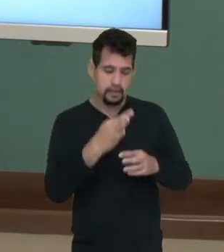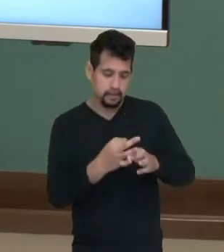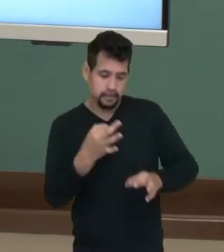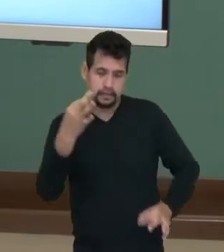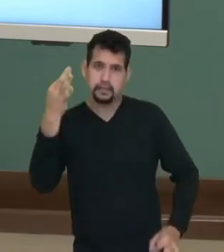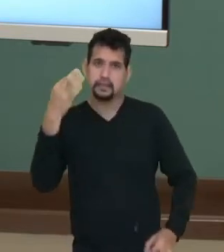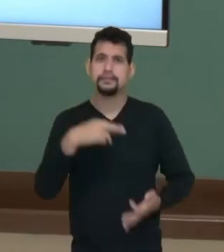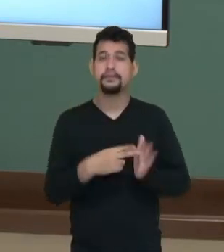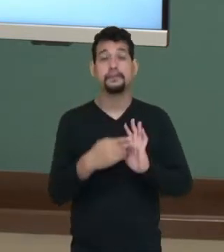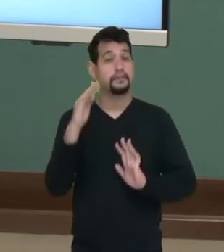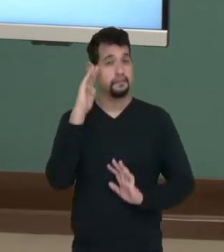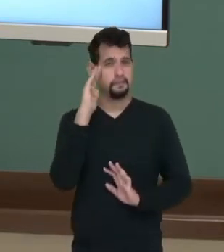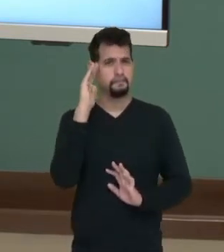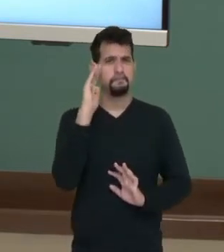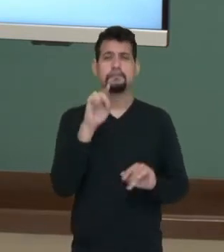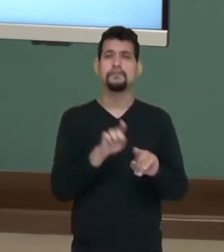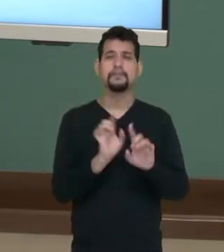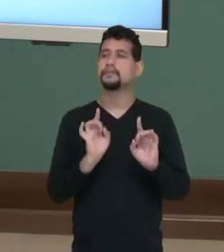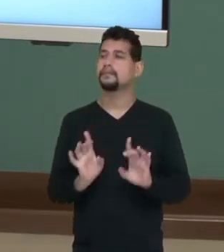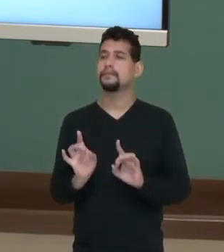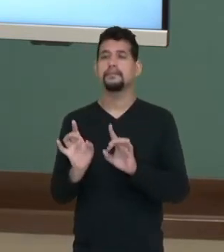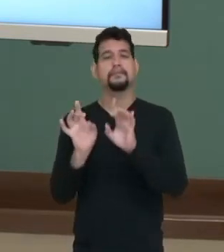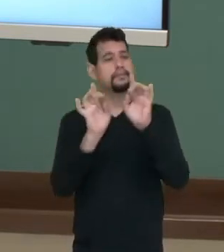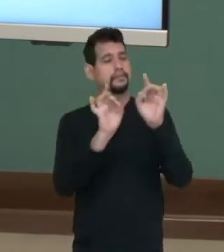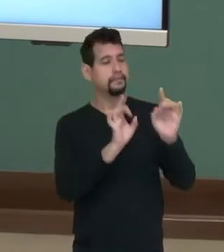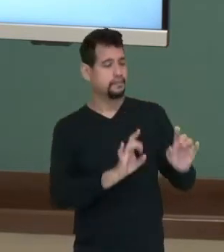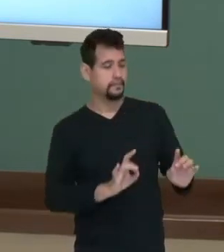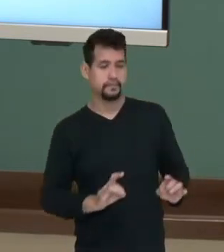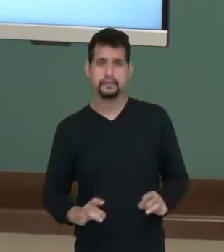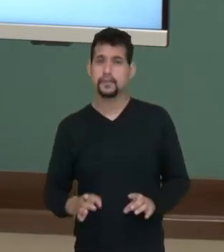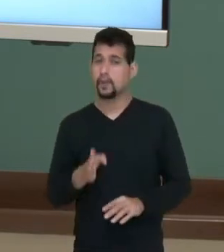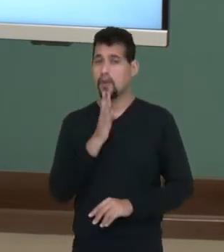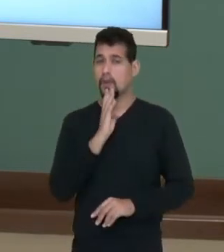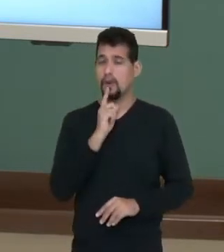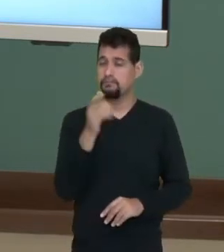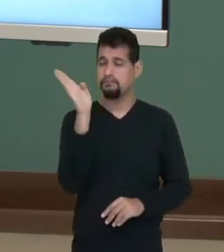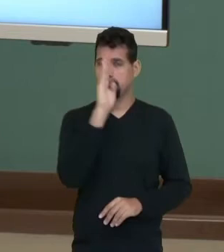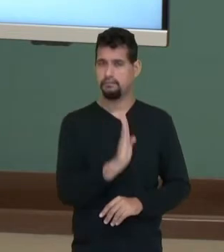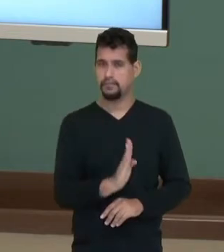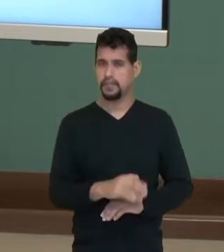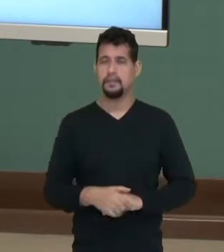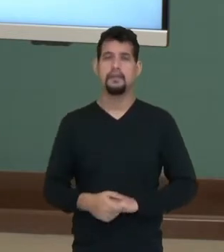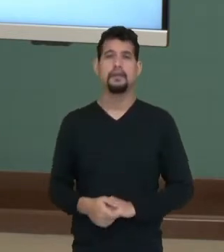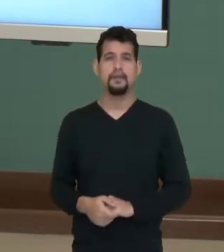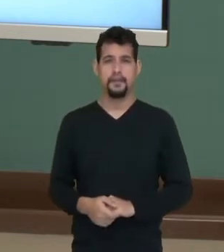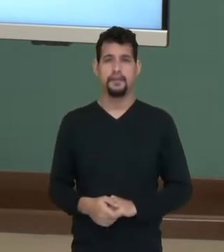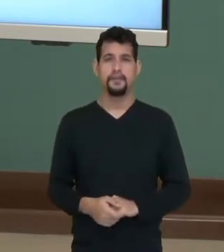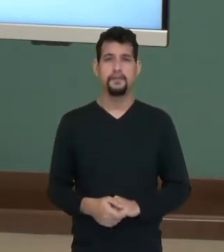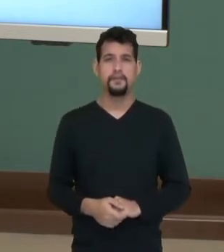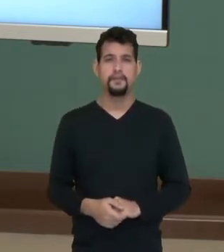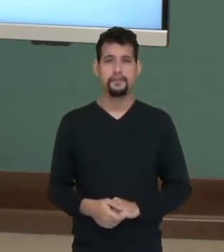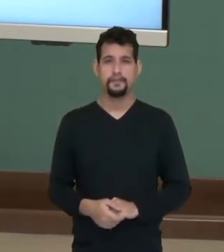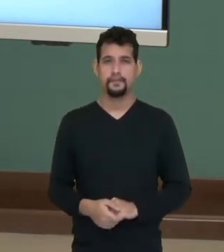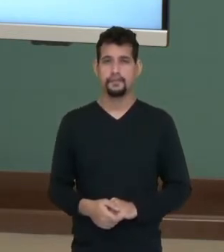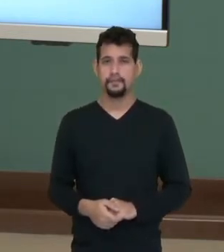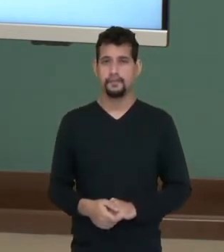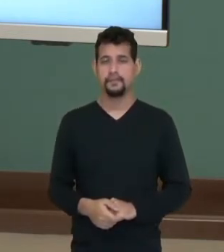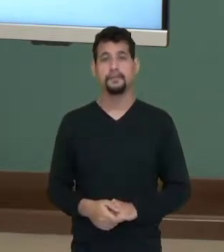principal produto de exportação do que hoje conhecemos como Brasil, tá bom? Vamos ver aqui, então.